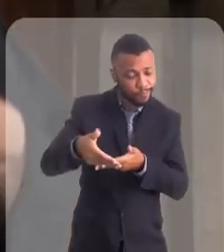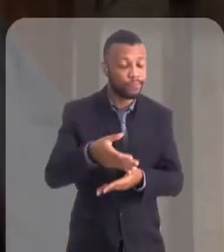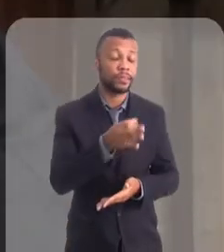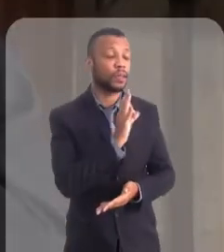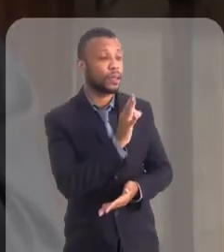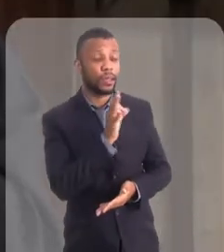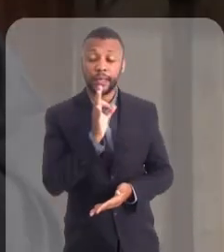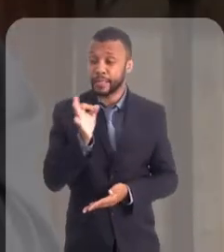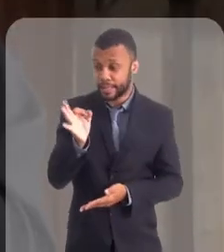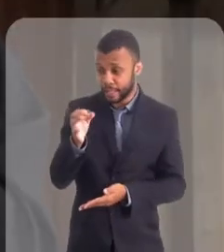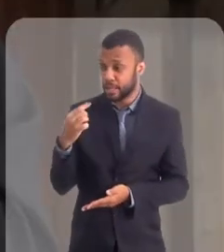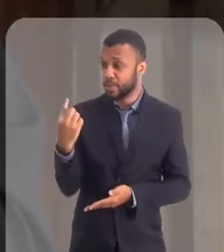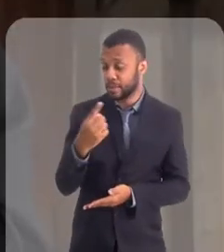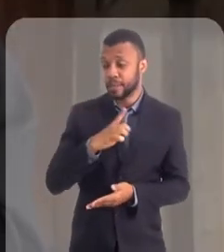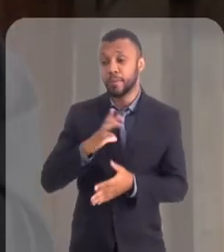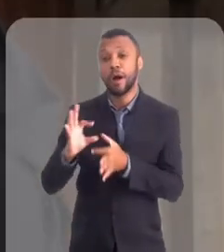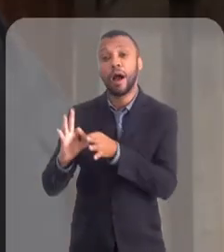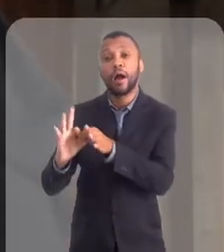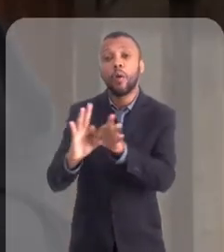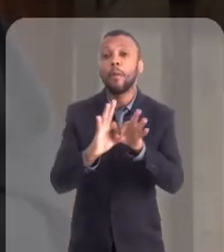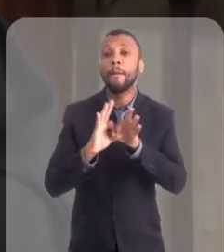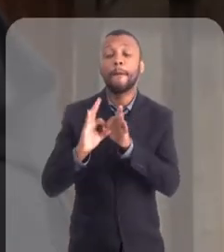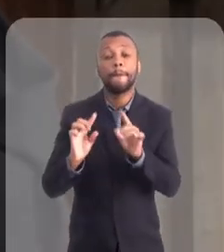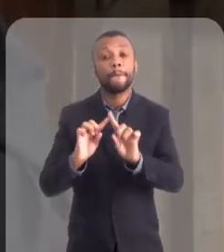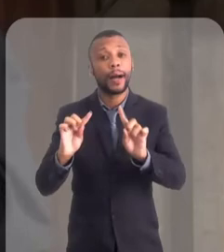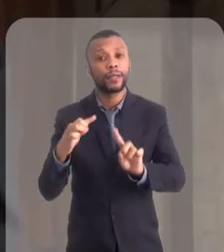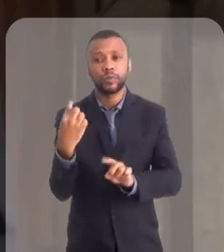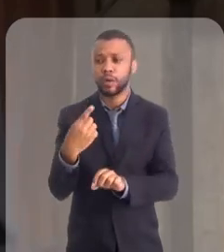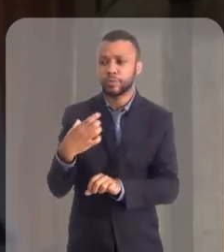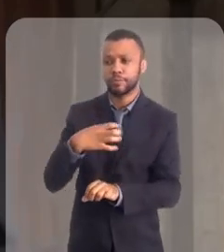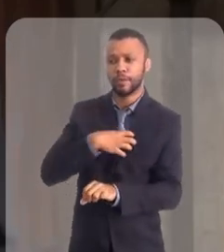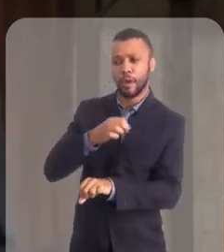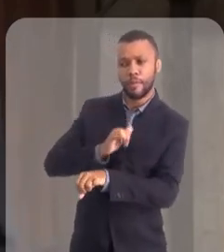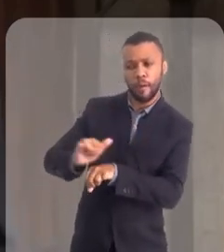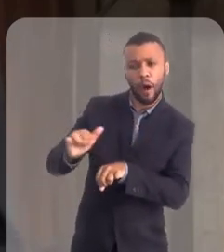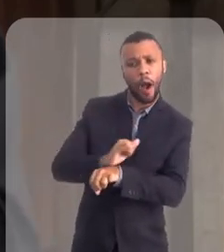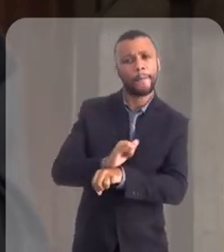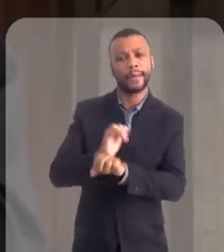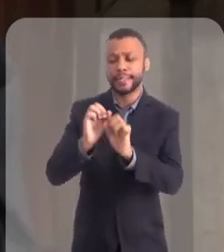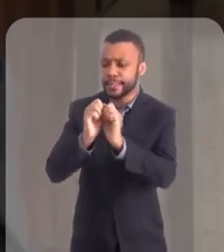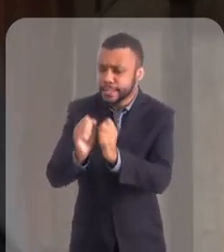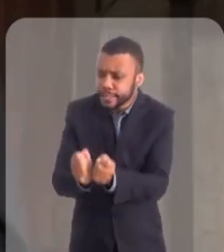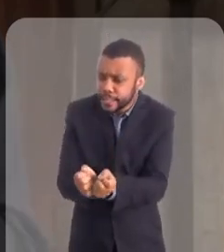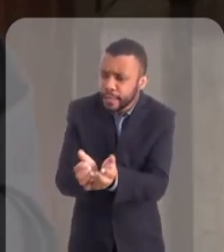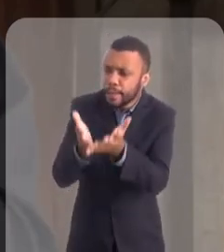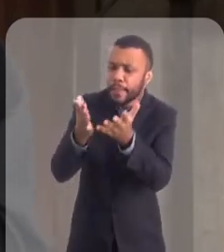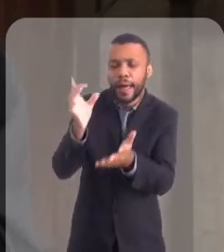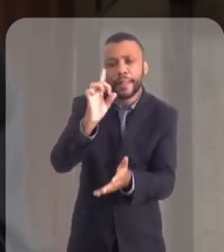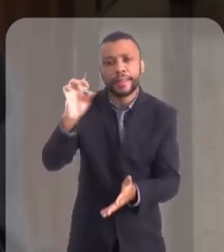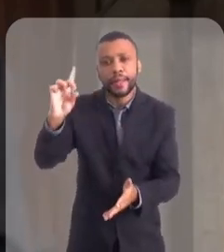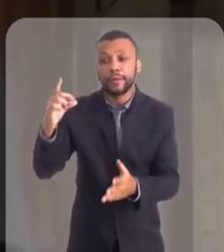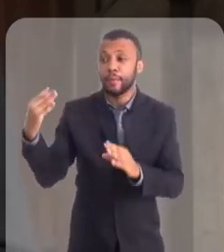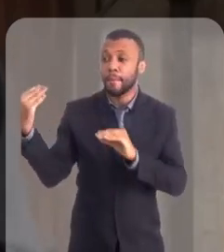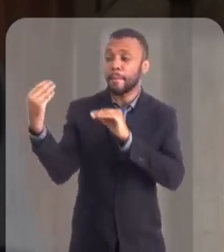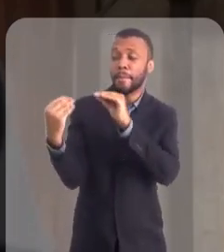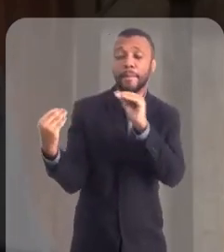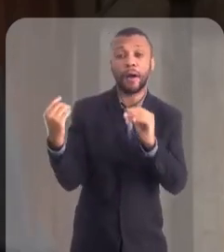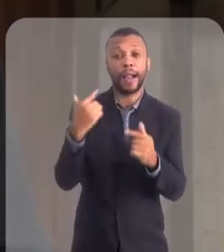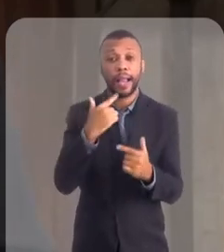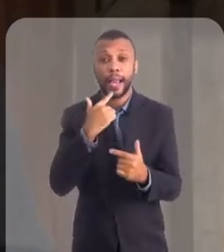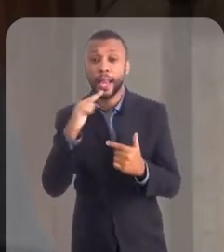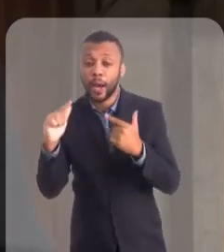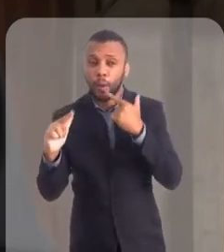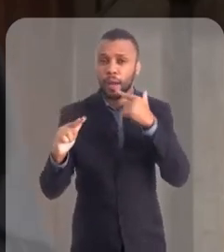nós estamos em plena comunhão. Embora o nosso modo de celebrar a Deus seja diferente, em línguas diferentes,